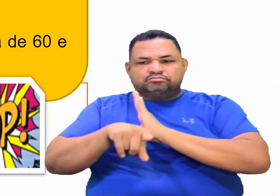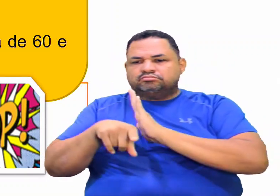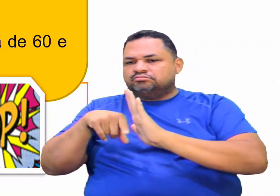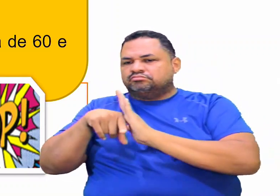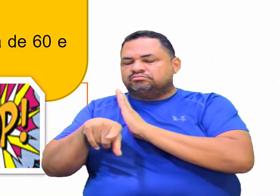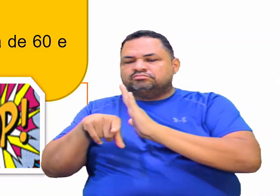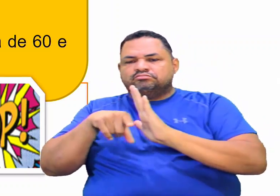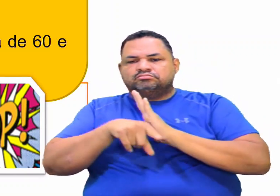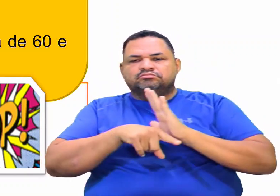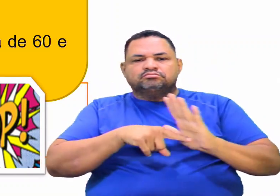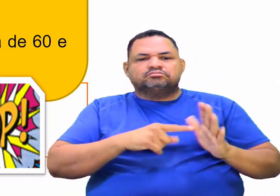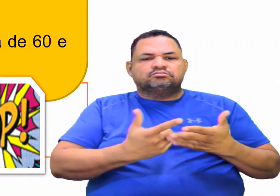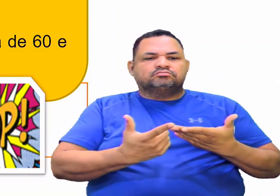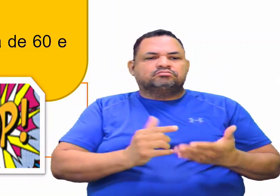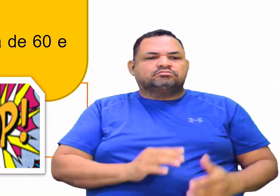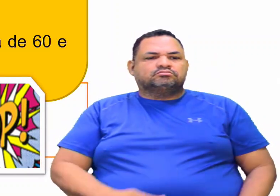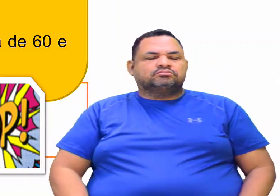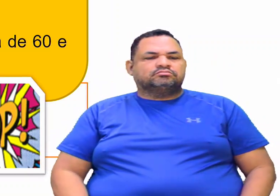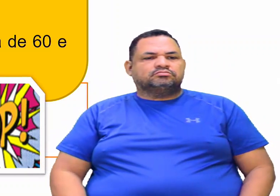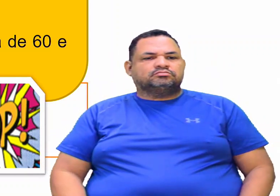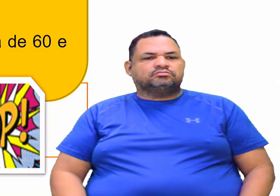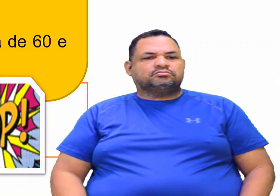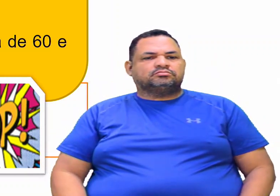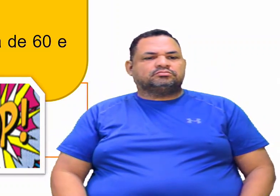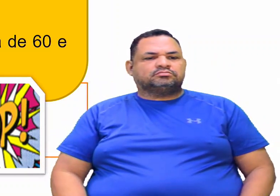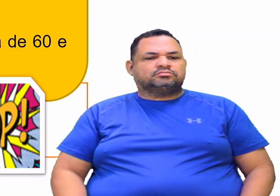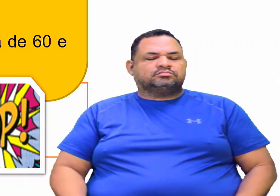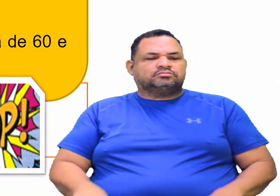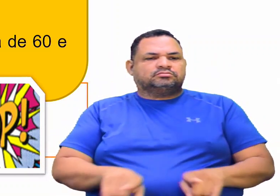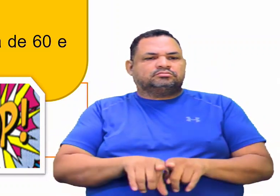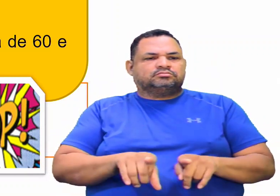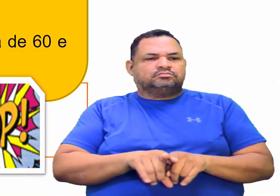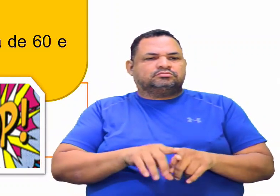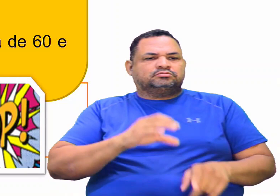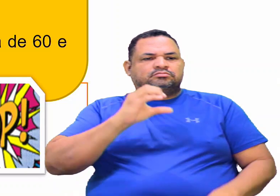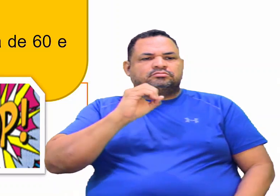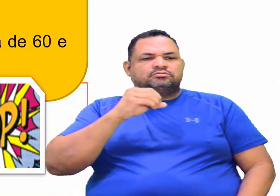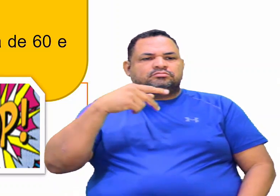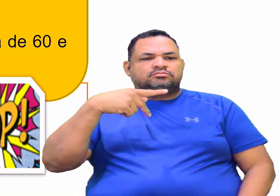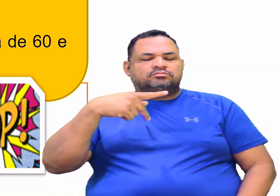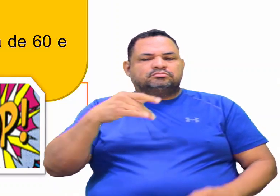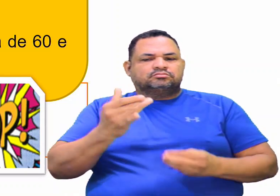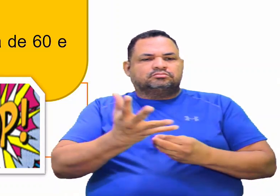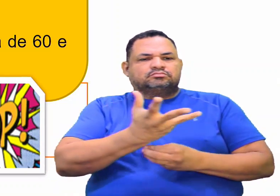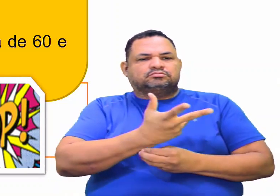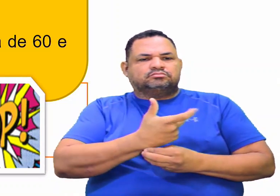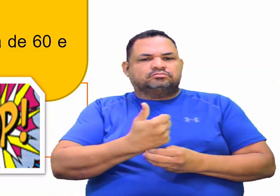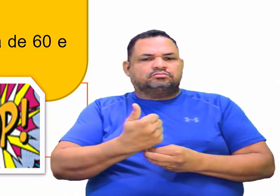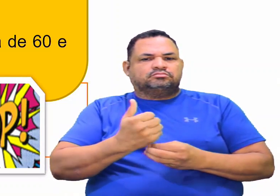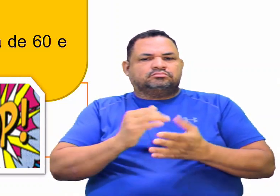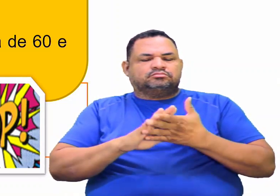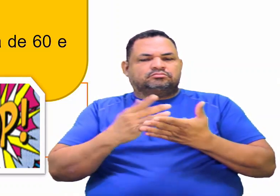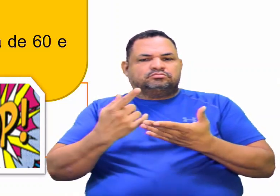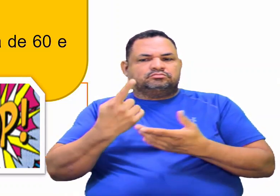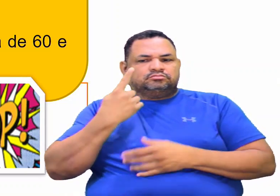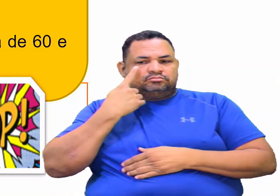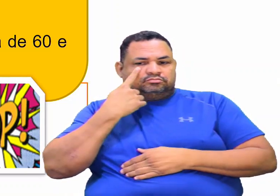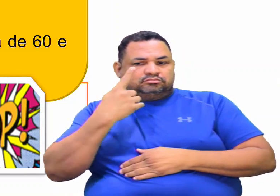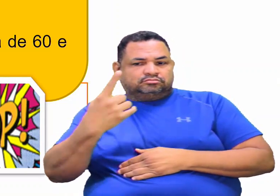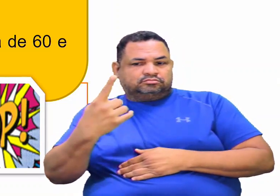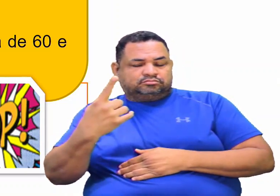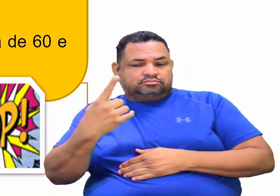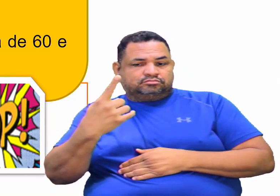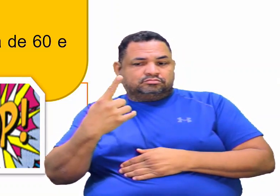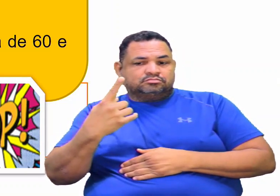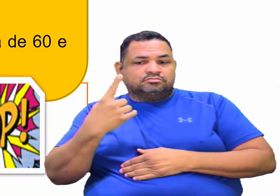para chamar a atenção mesmo, né? Então, aqui vem também a arte, que é a arte óptica, né? Que é uma